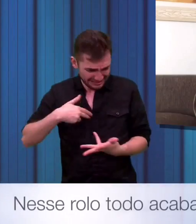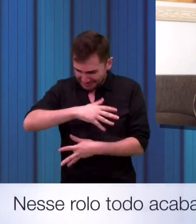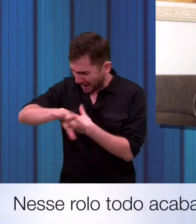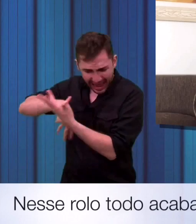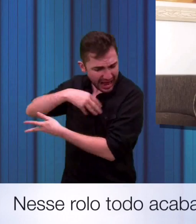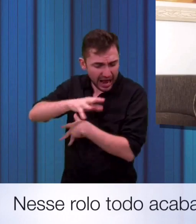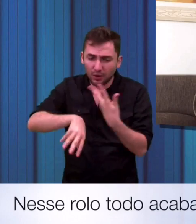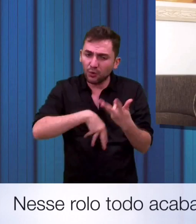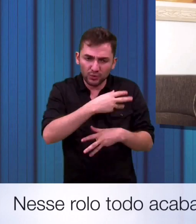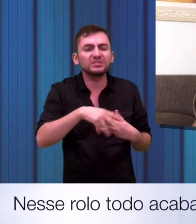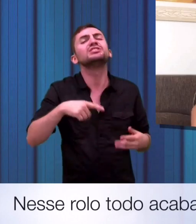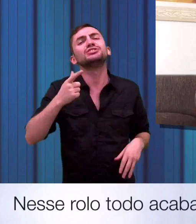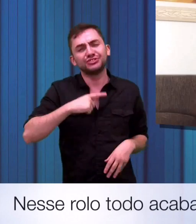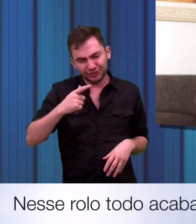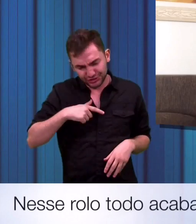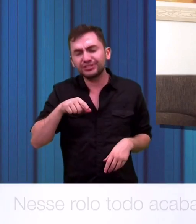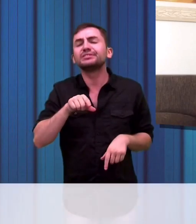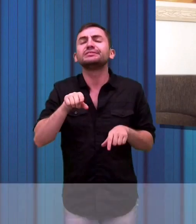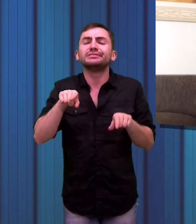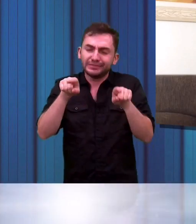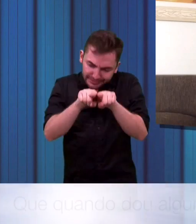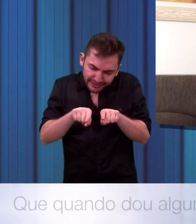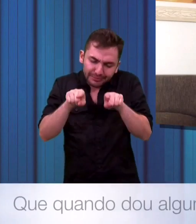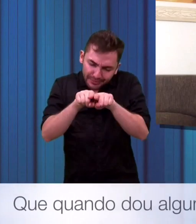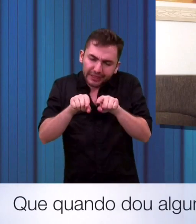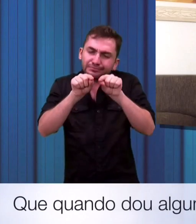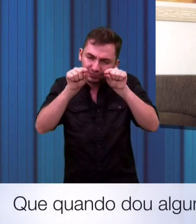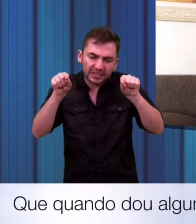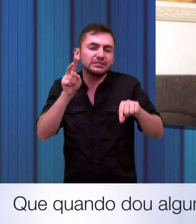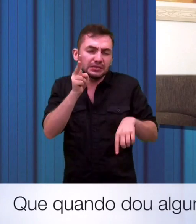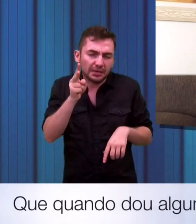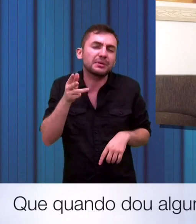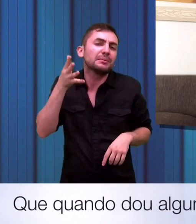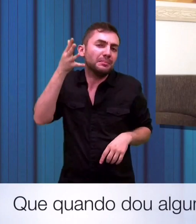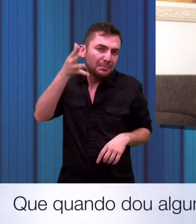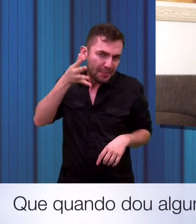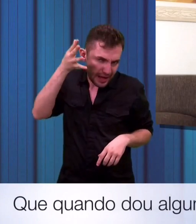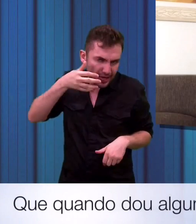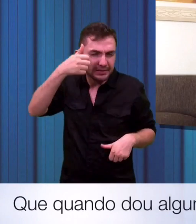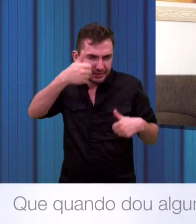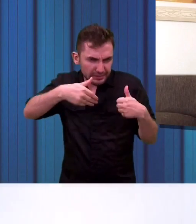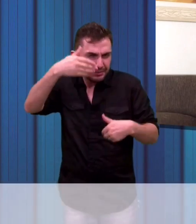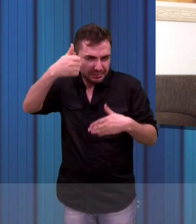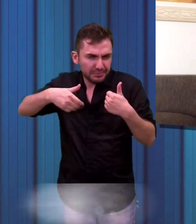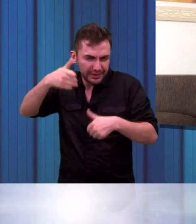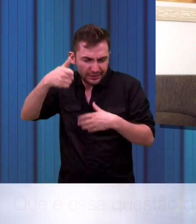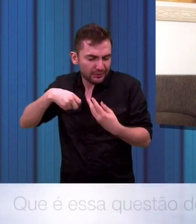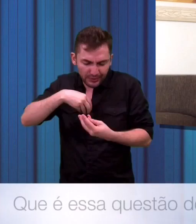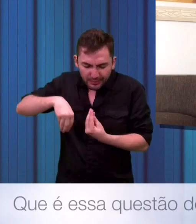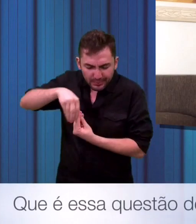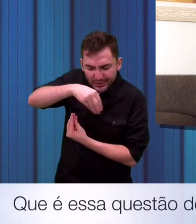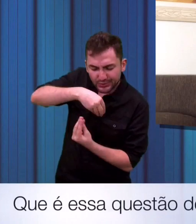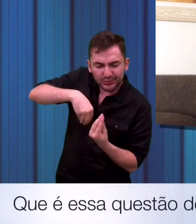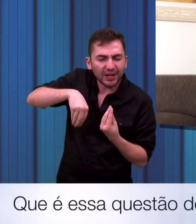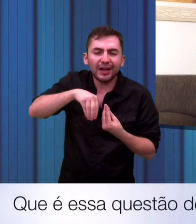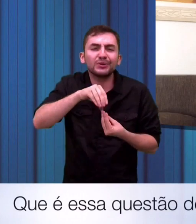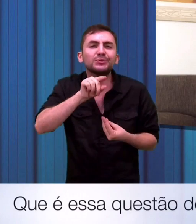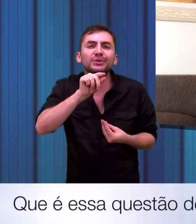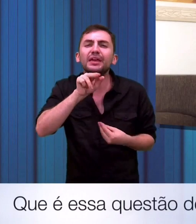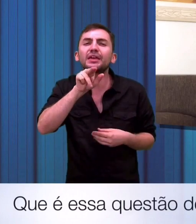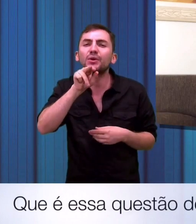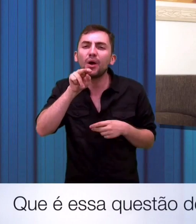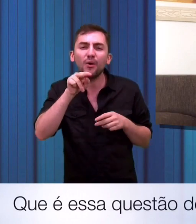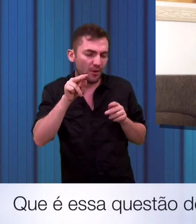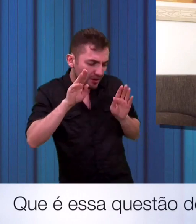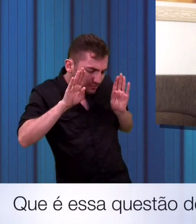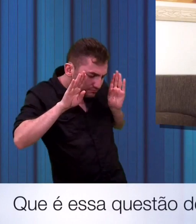Nesse rolo todo acaba entrando outras questões que quando eu dou alguma palestra eu falo bastante, que é essa questão